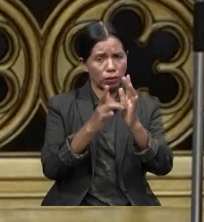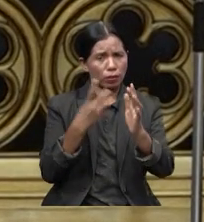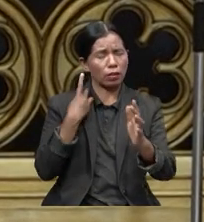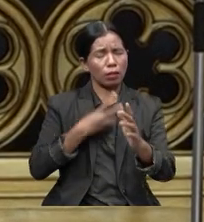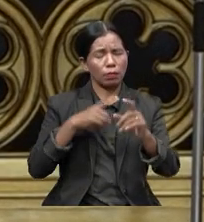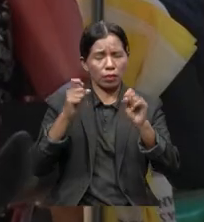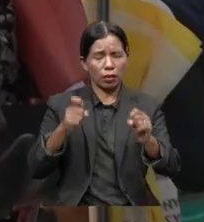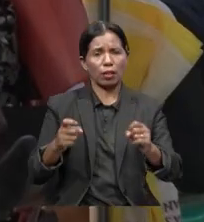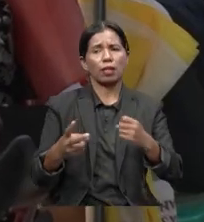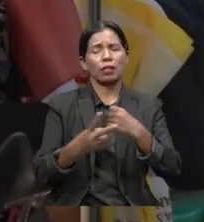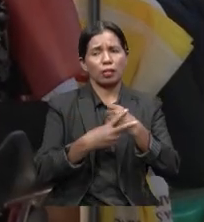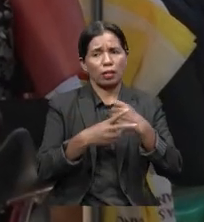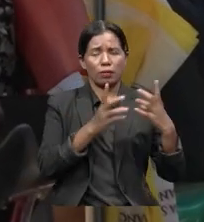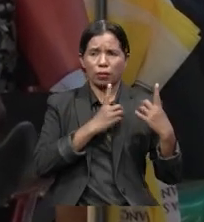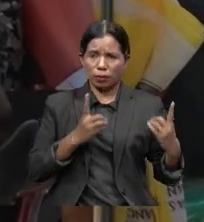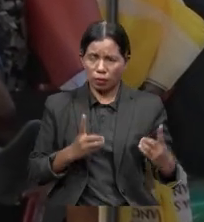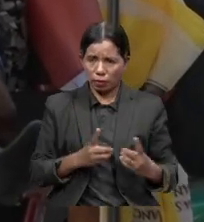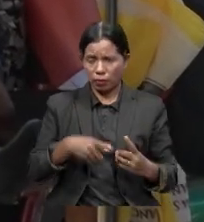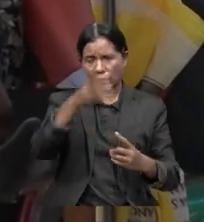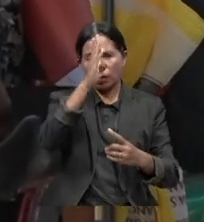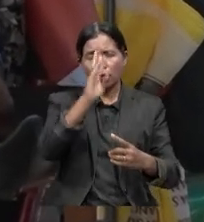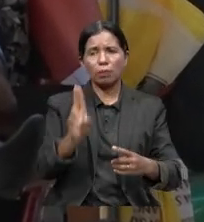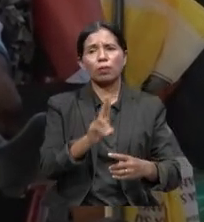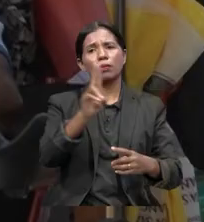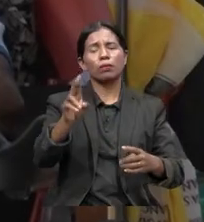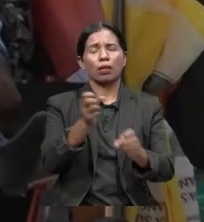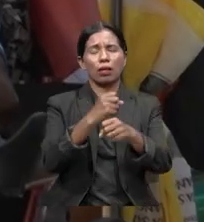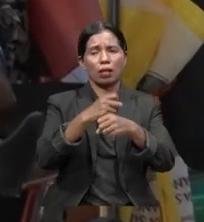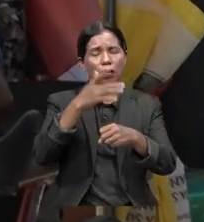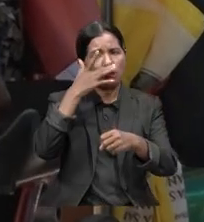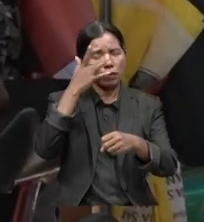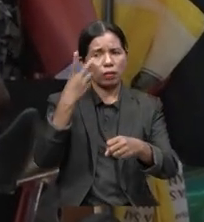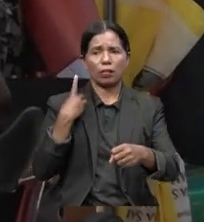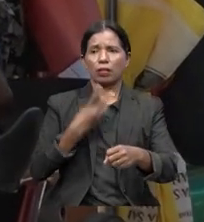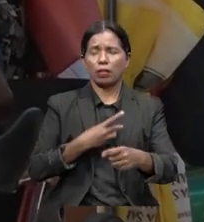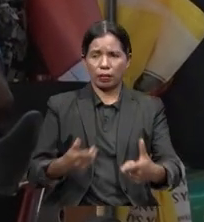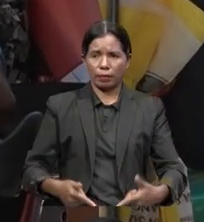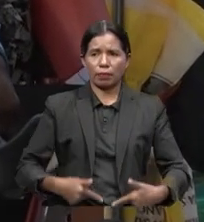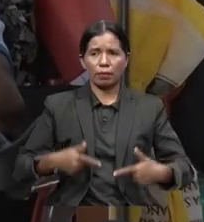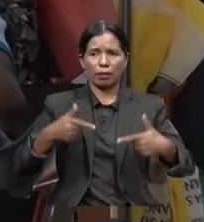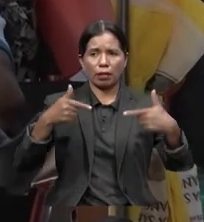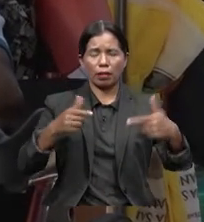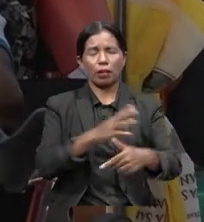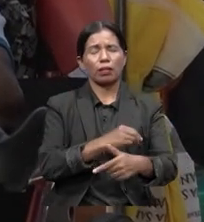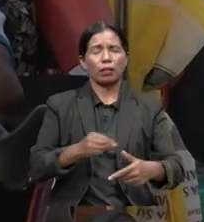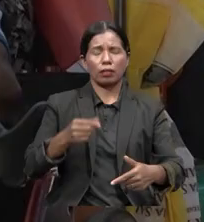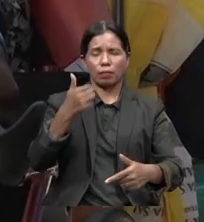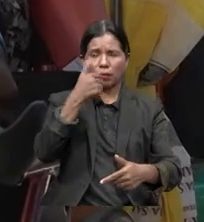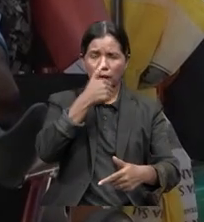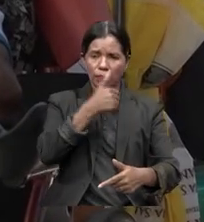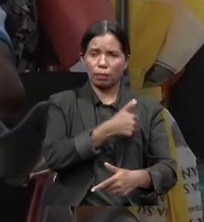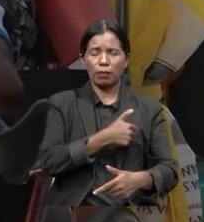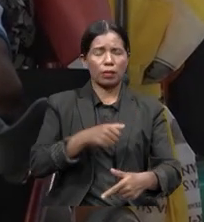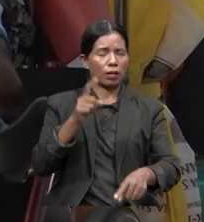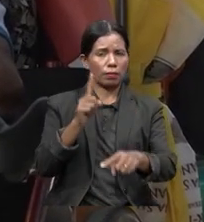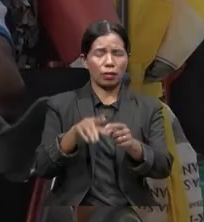dia domin nebe nai maroma kuza ho di amorin ita ni amoris. Atu perfumo ne la bele sai mihis